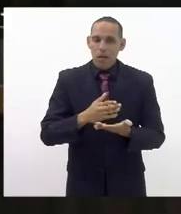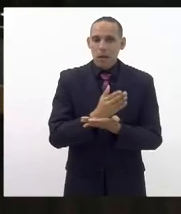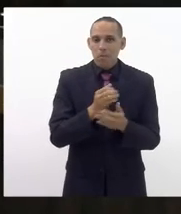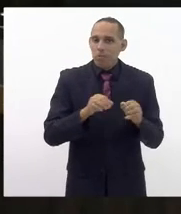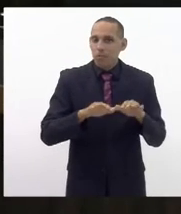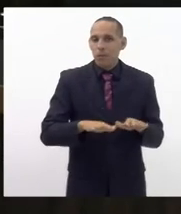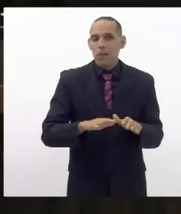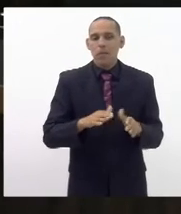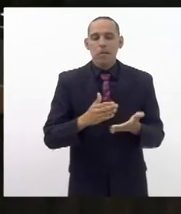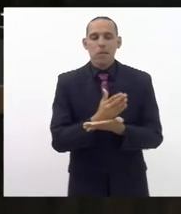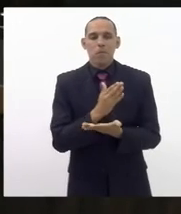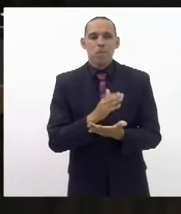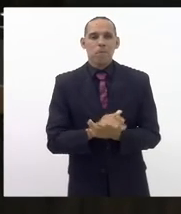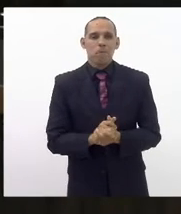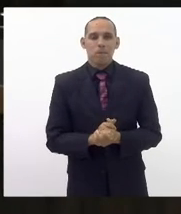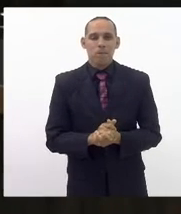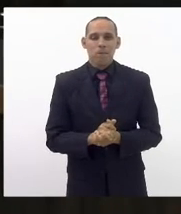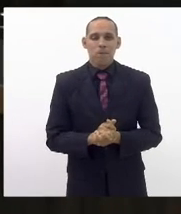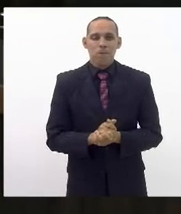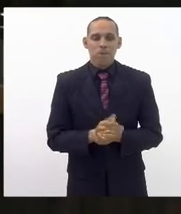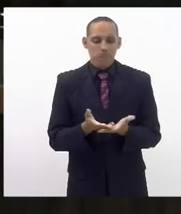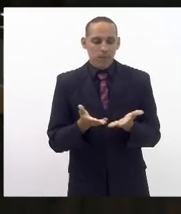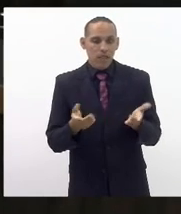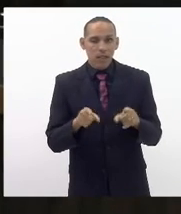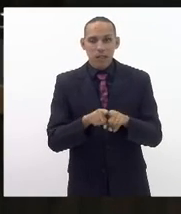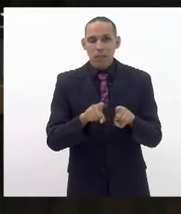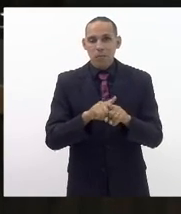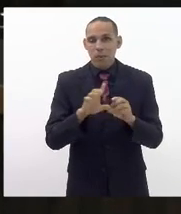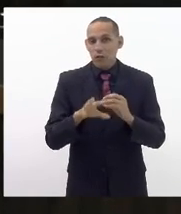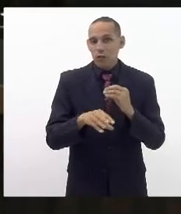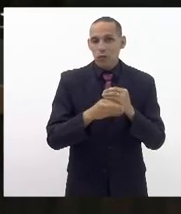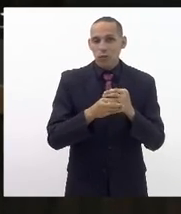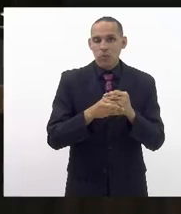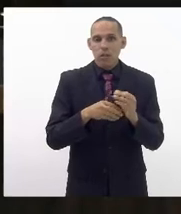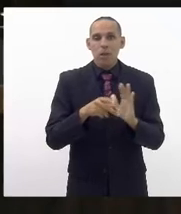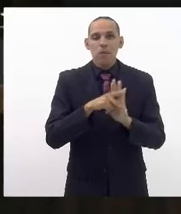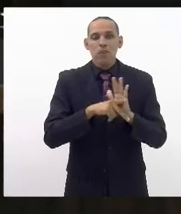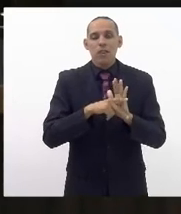estão. Aprovado. Há sobre a mesa inclusão na ordem do dia do projeto